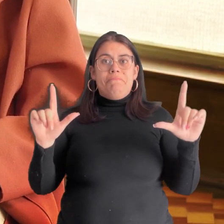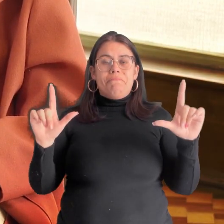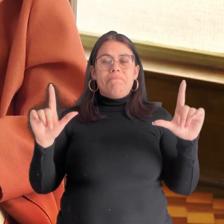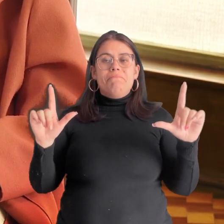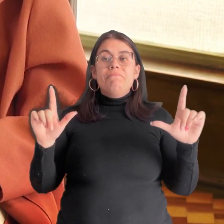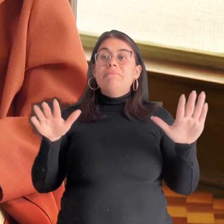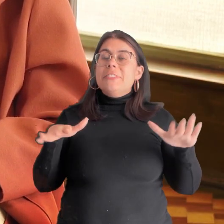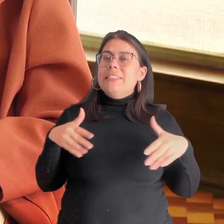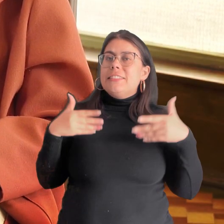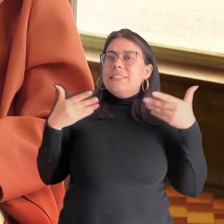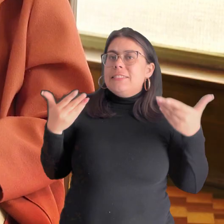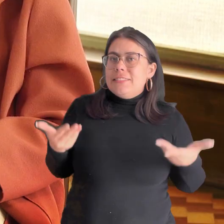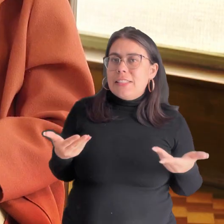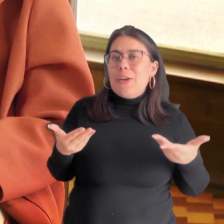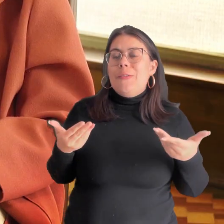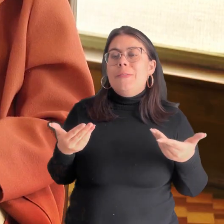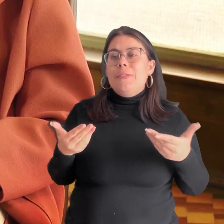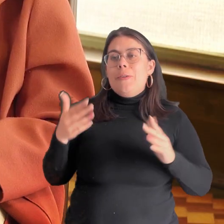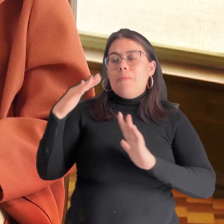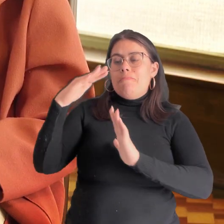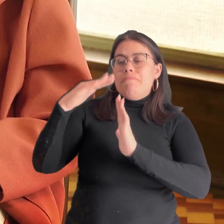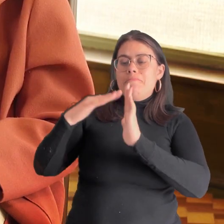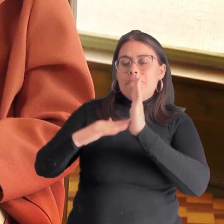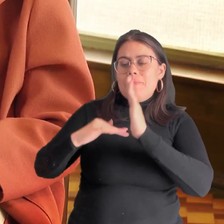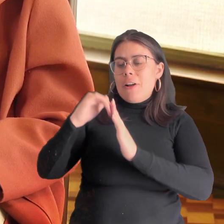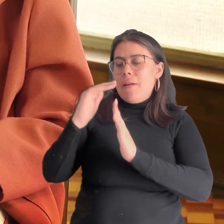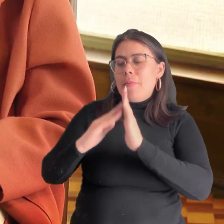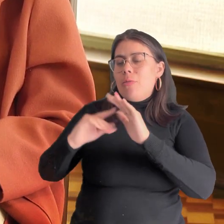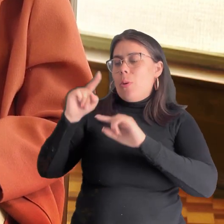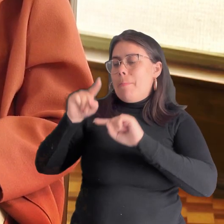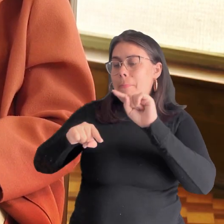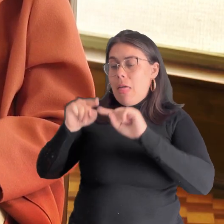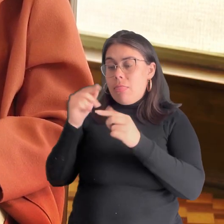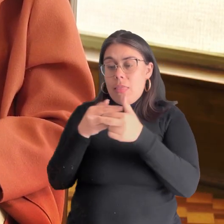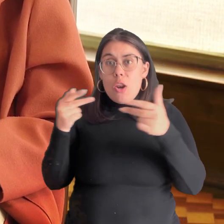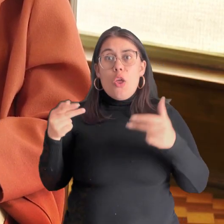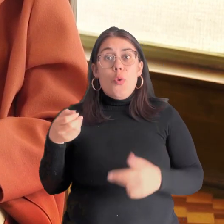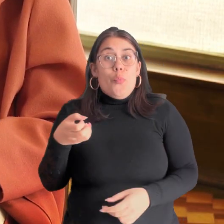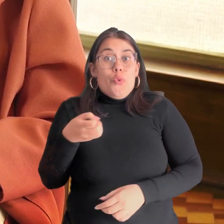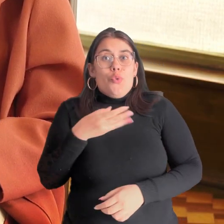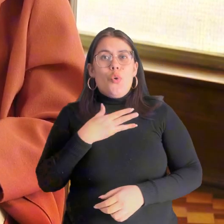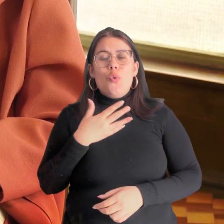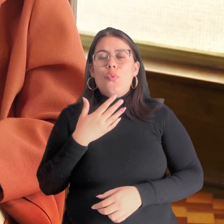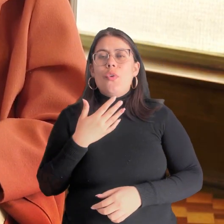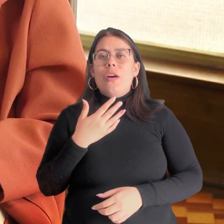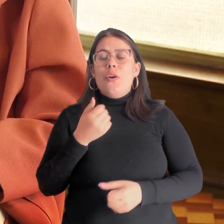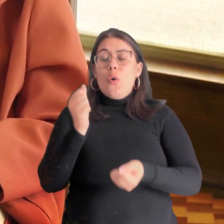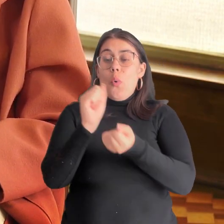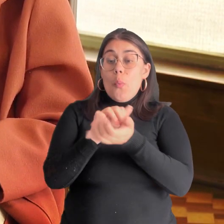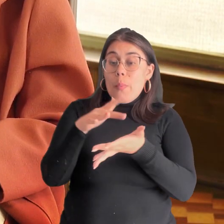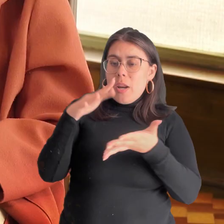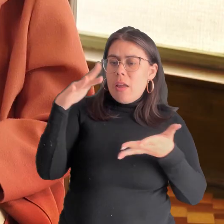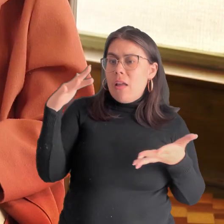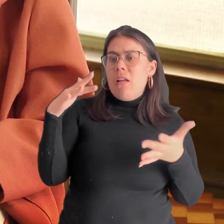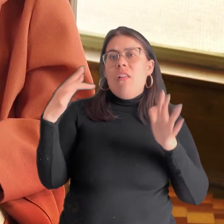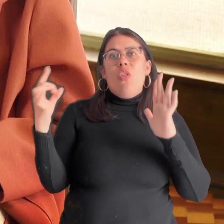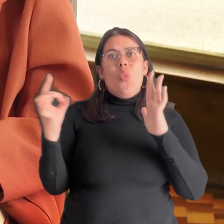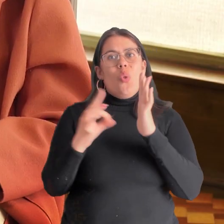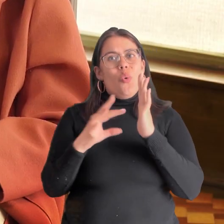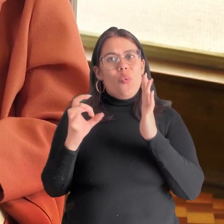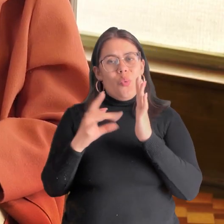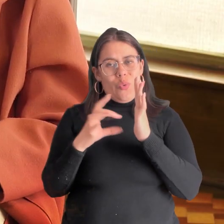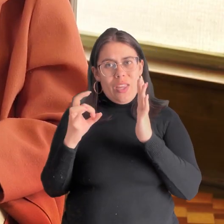Então, certamente, o material era uma grande novidade, o brilho e a cor da pastilha de vidro, e